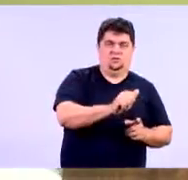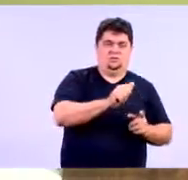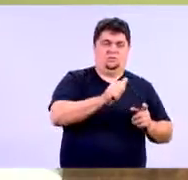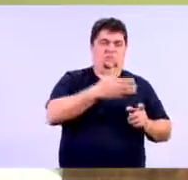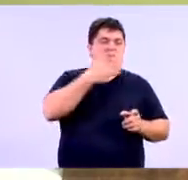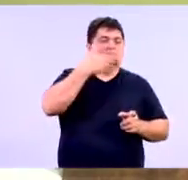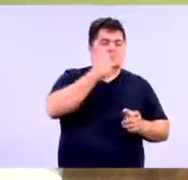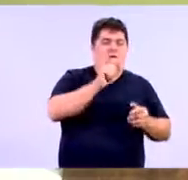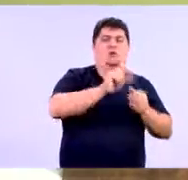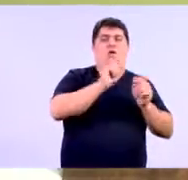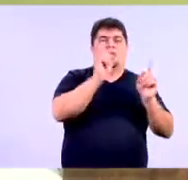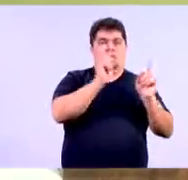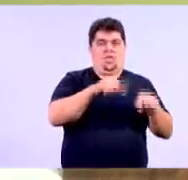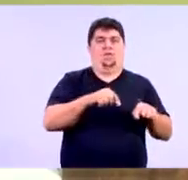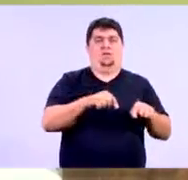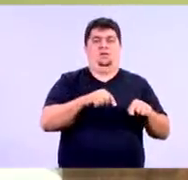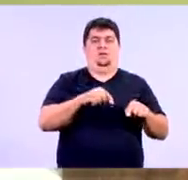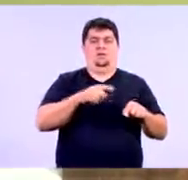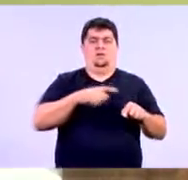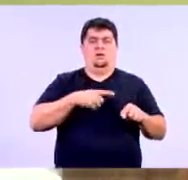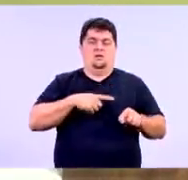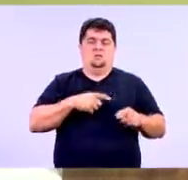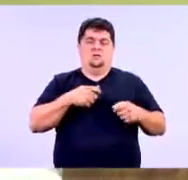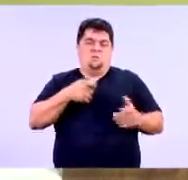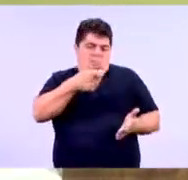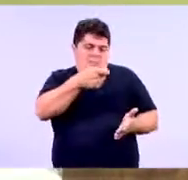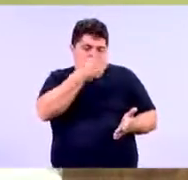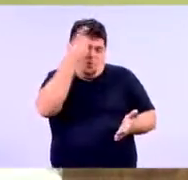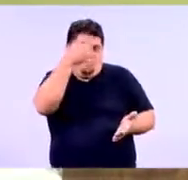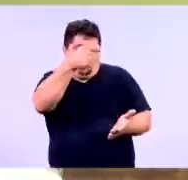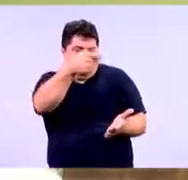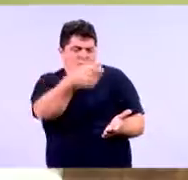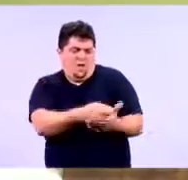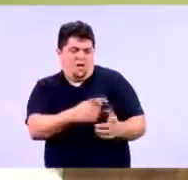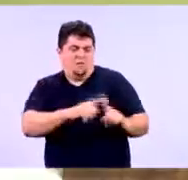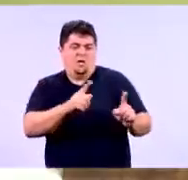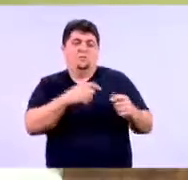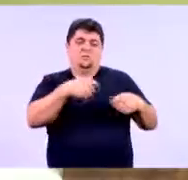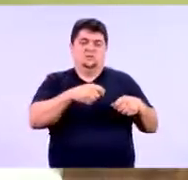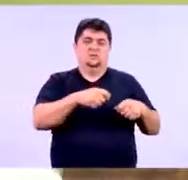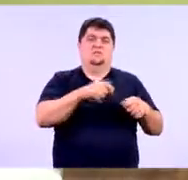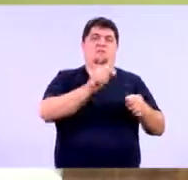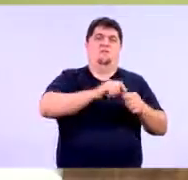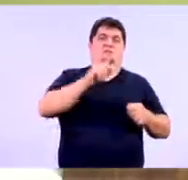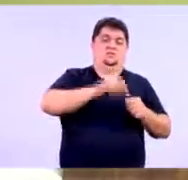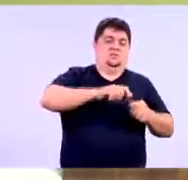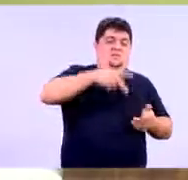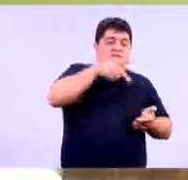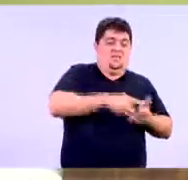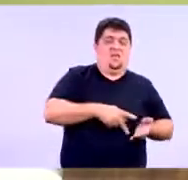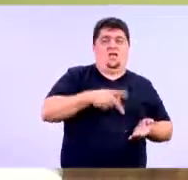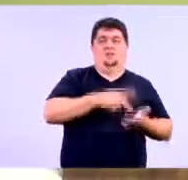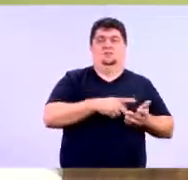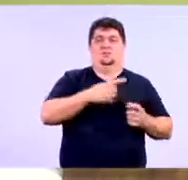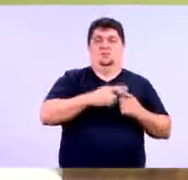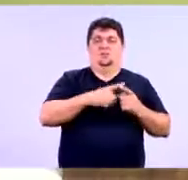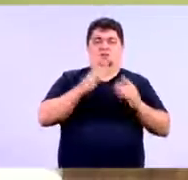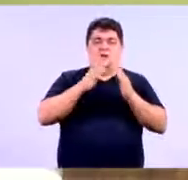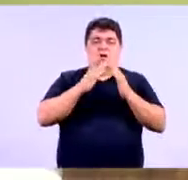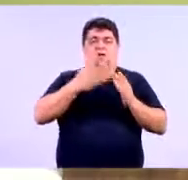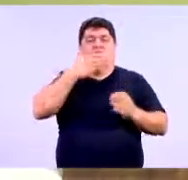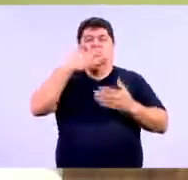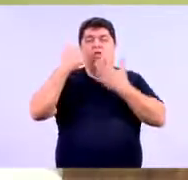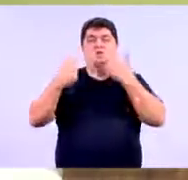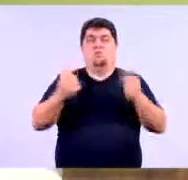pergunta, essa sim, para ser cobrada, tem que haver alguma melhoria naquela localidade e que vá valorizar os